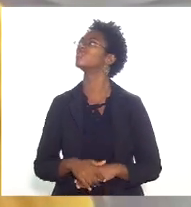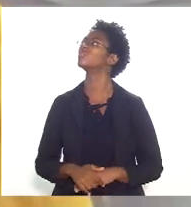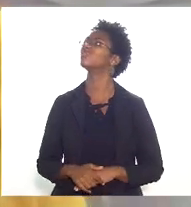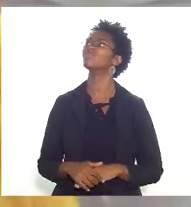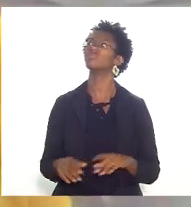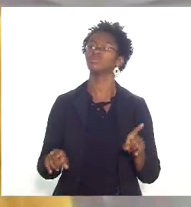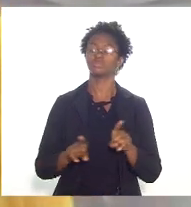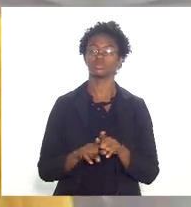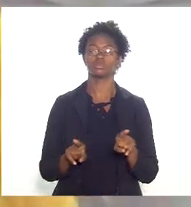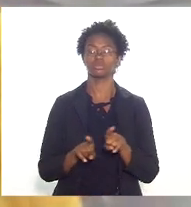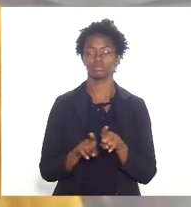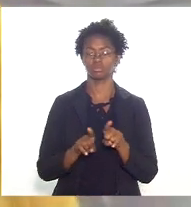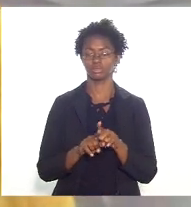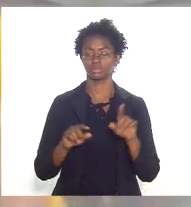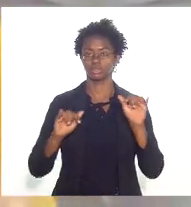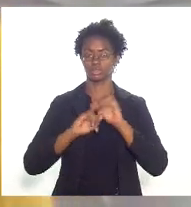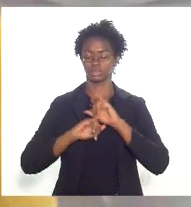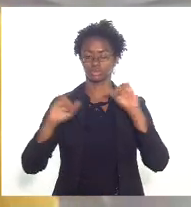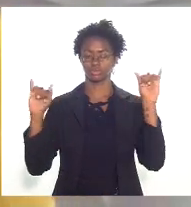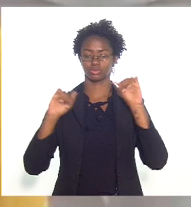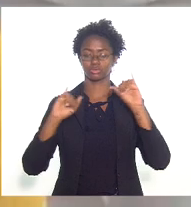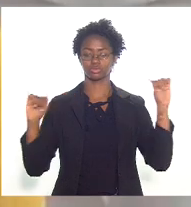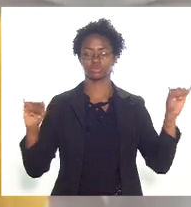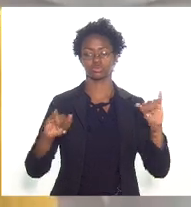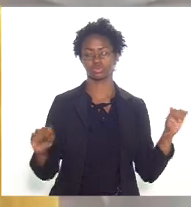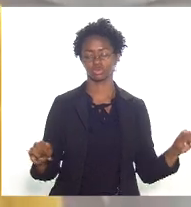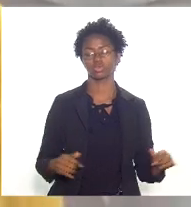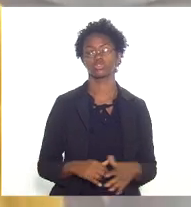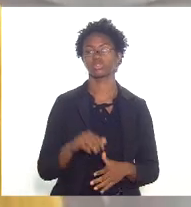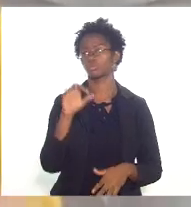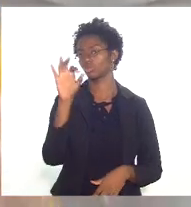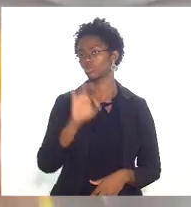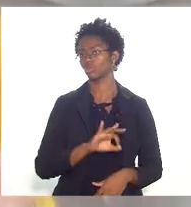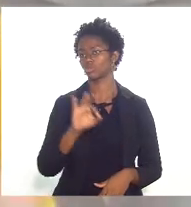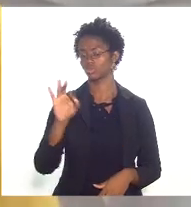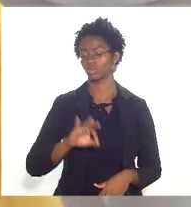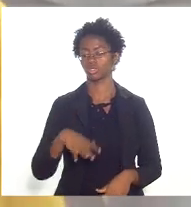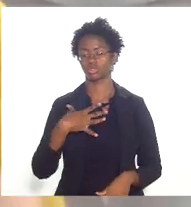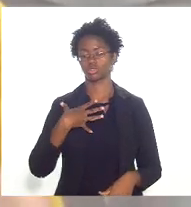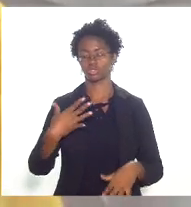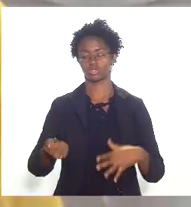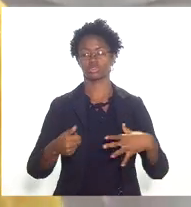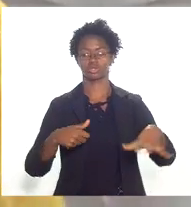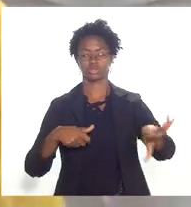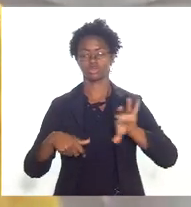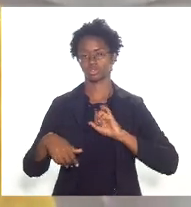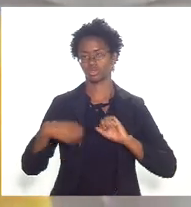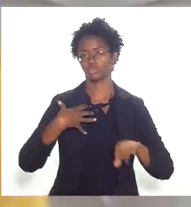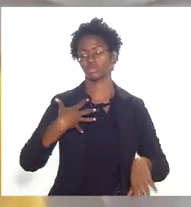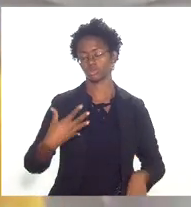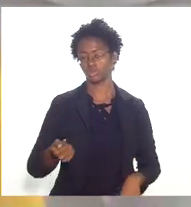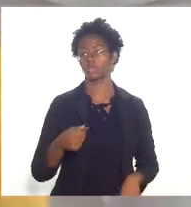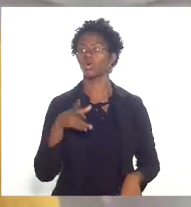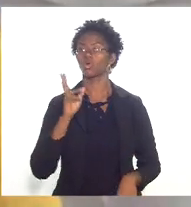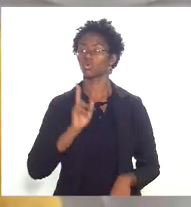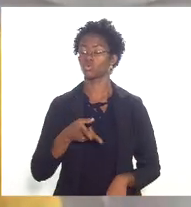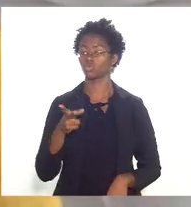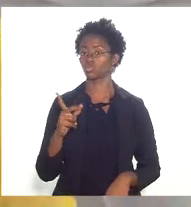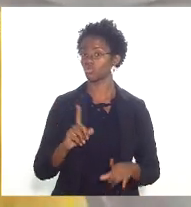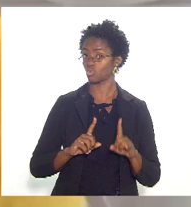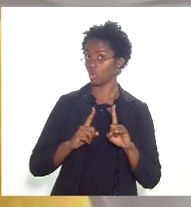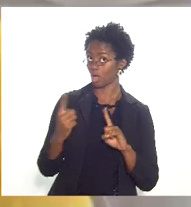nos informam né que a taxa de contaminação continua elevada e que de